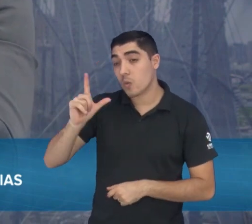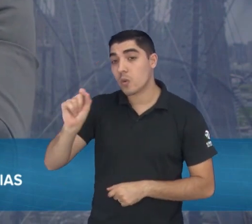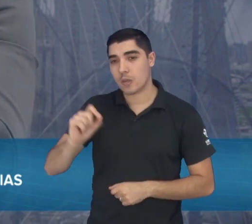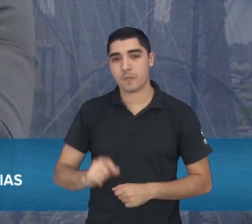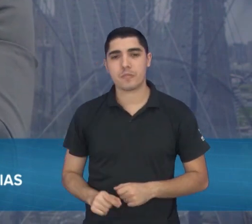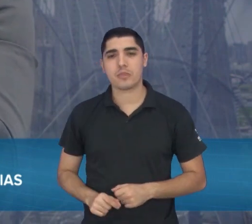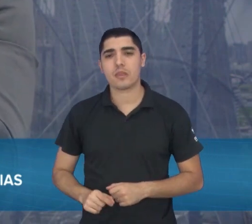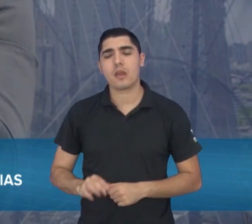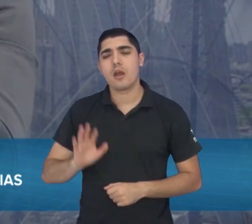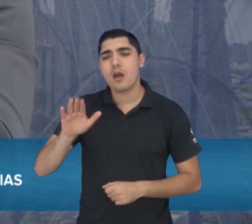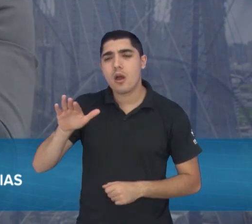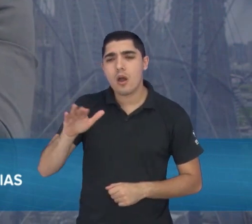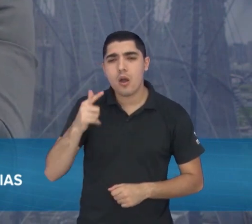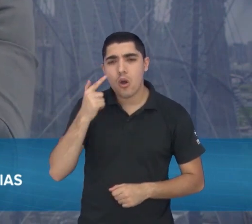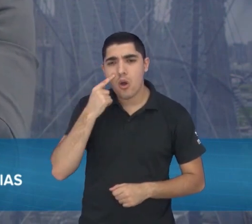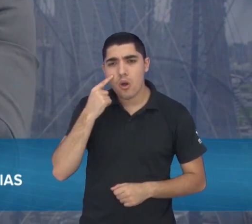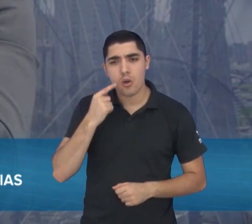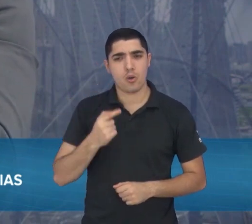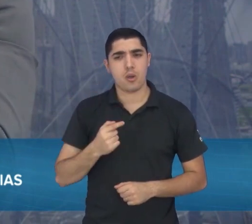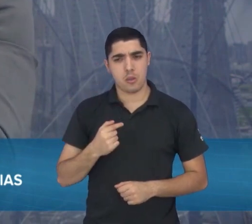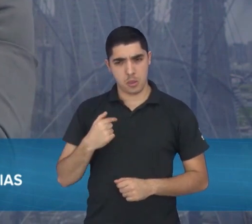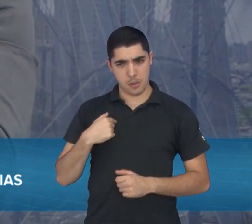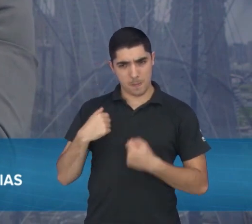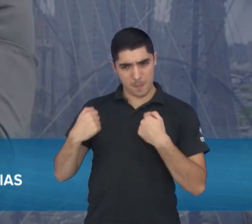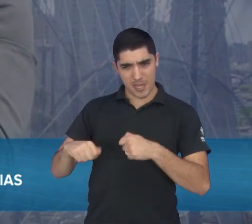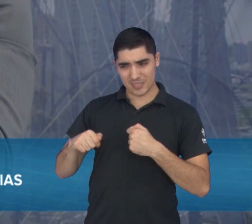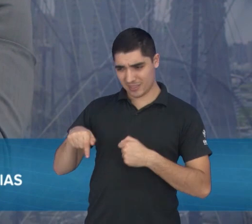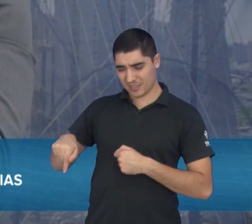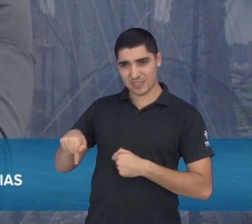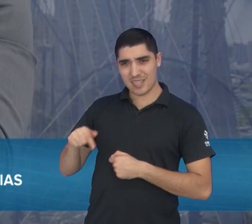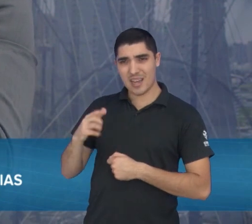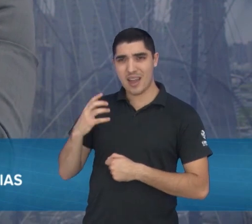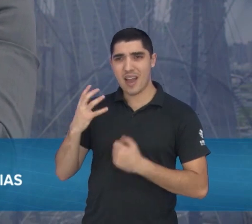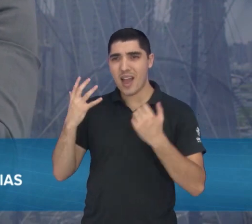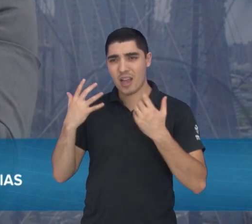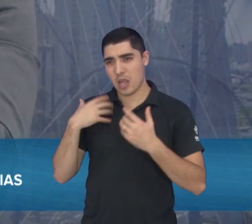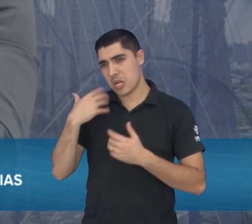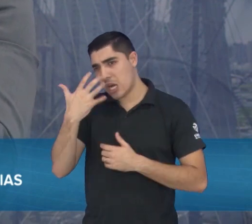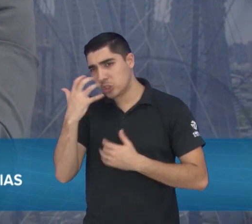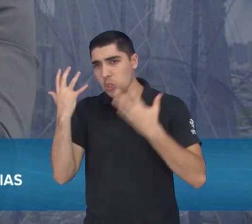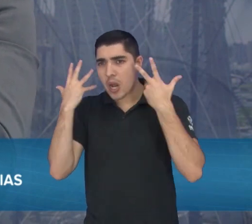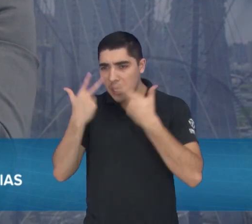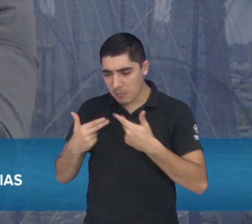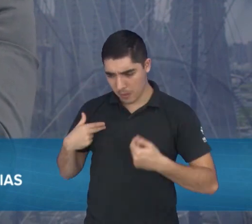Rashid, pode pegar, eu tenho que andar com o animal no colo, eu não tenho, como que eu devo me